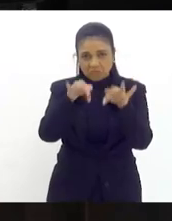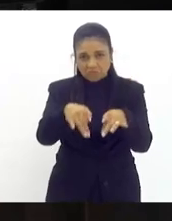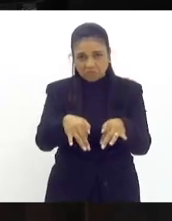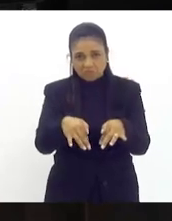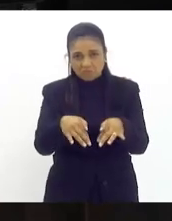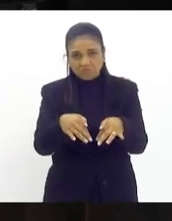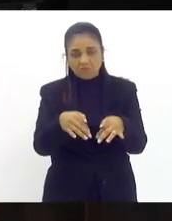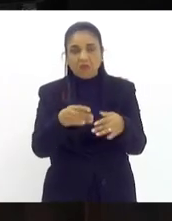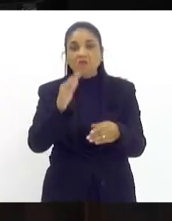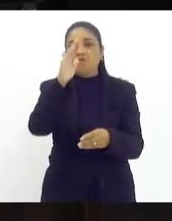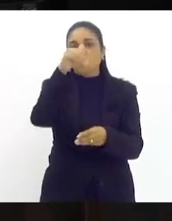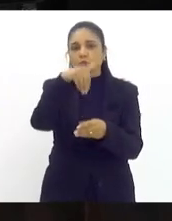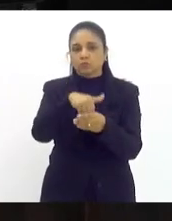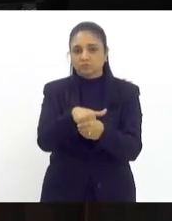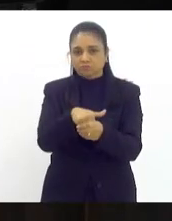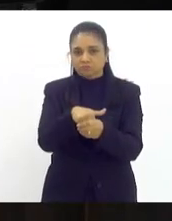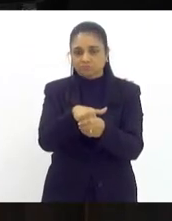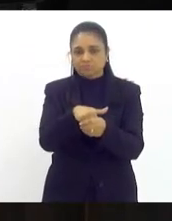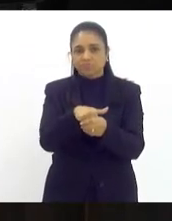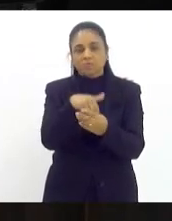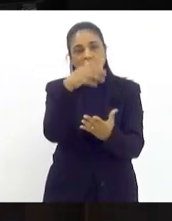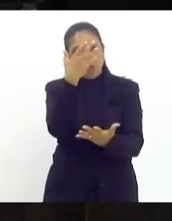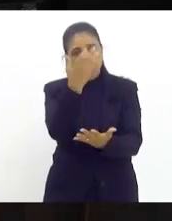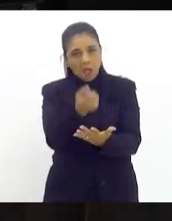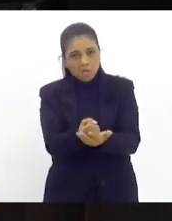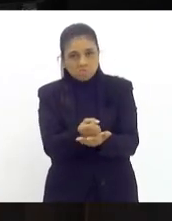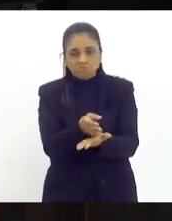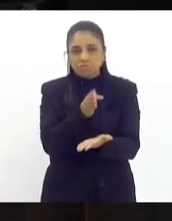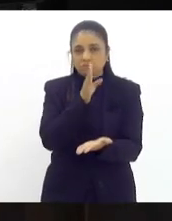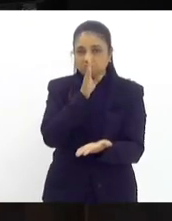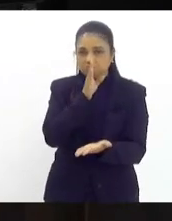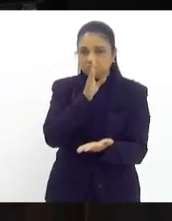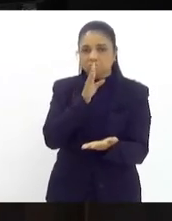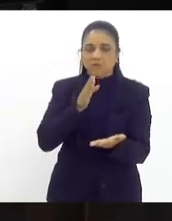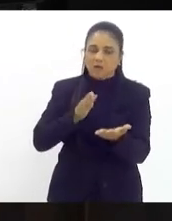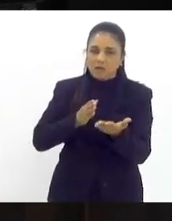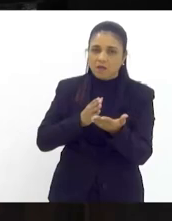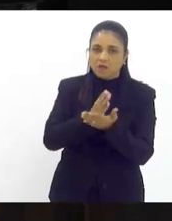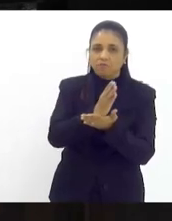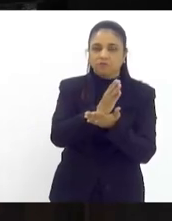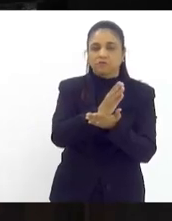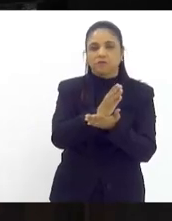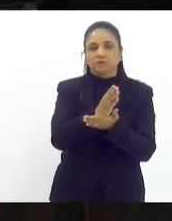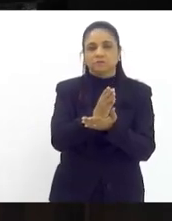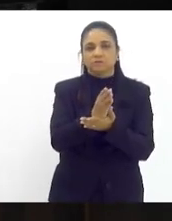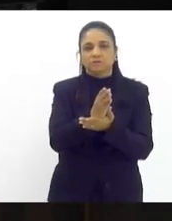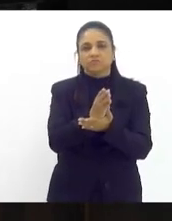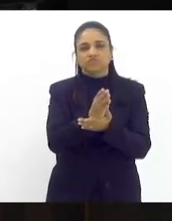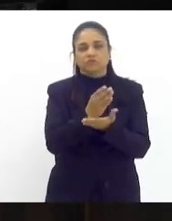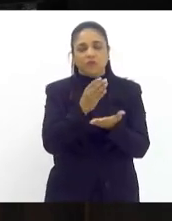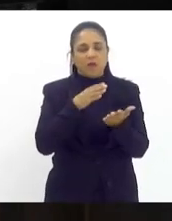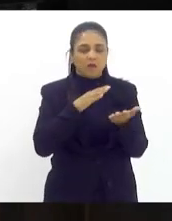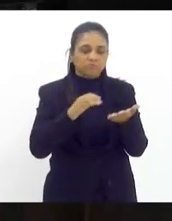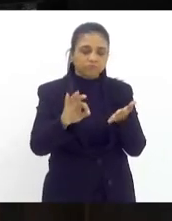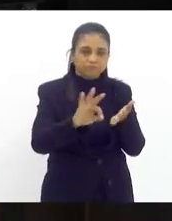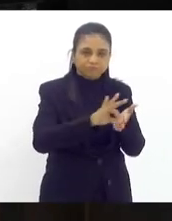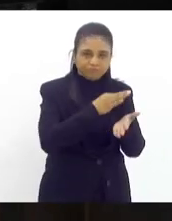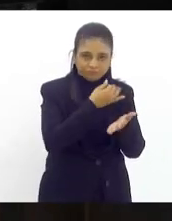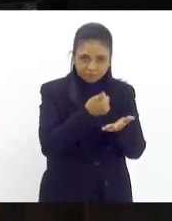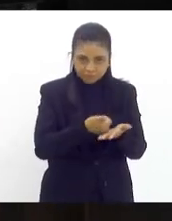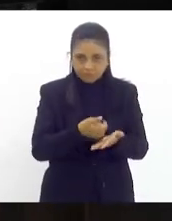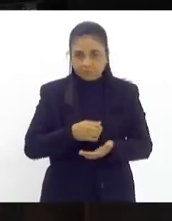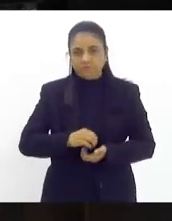em votação senhores que a própria irmã Deus como estão aprovado vai a promulgação